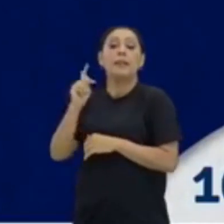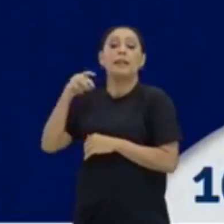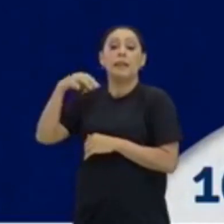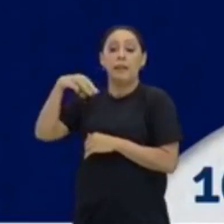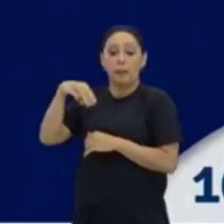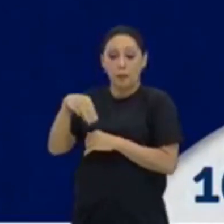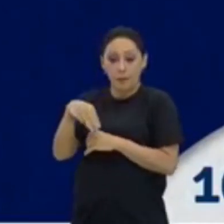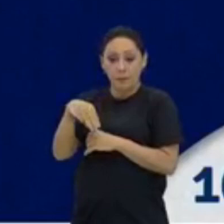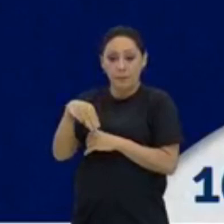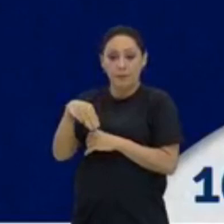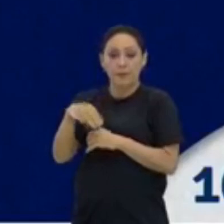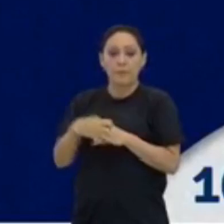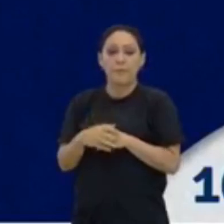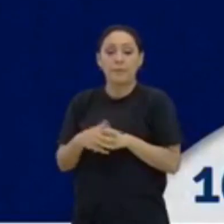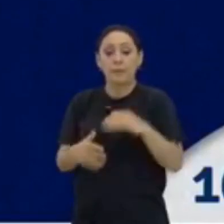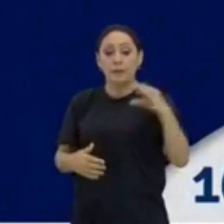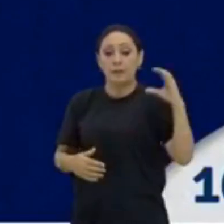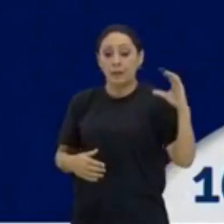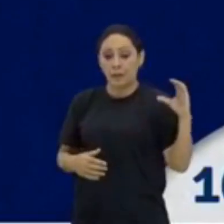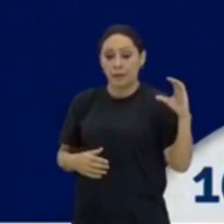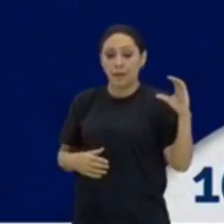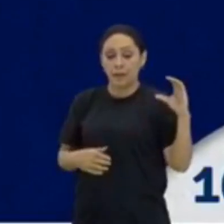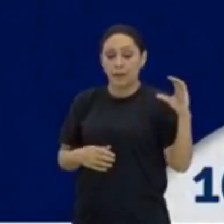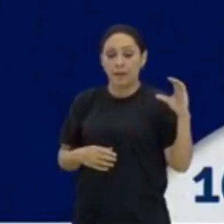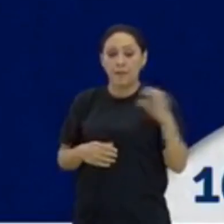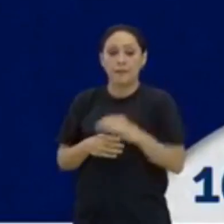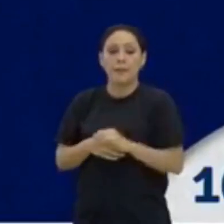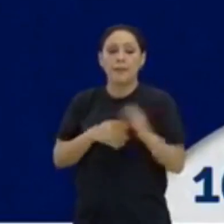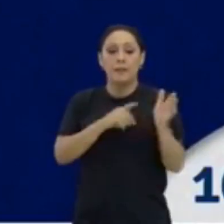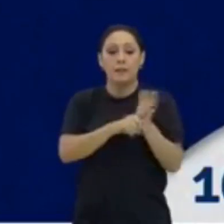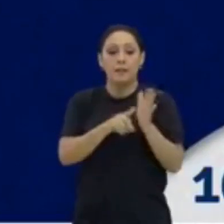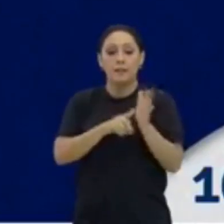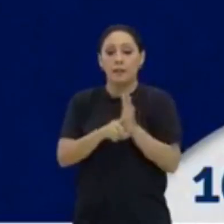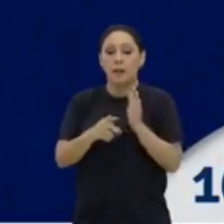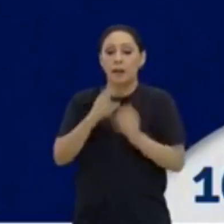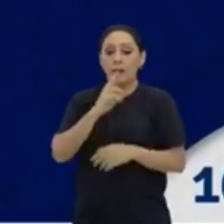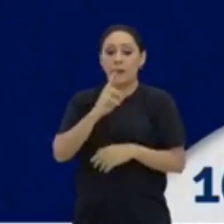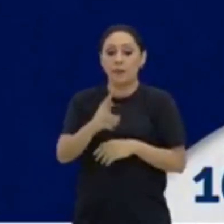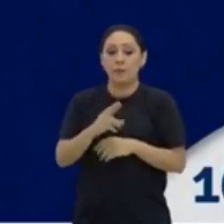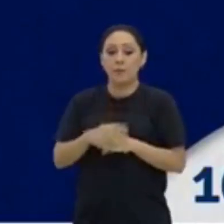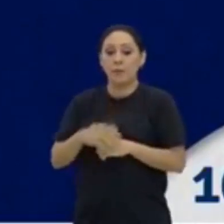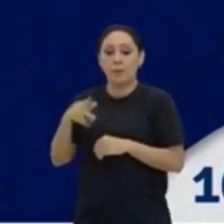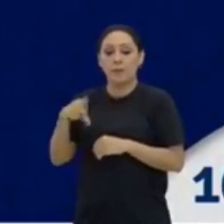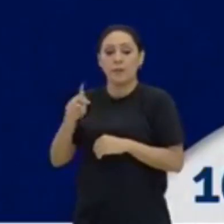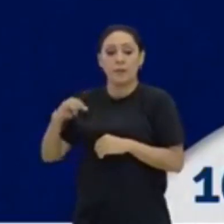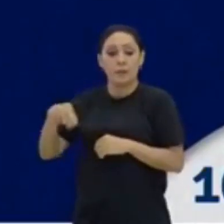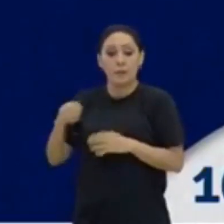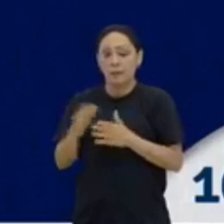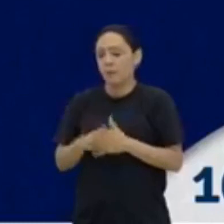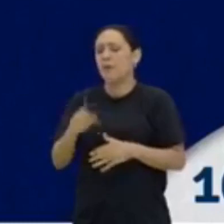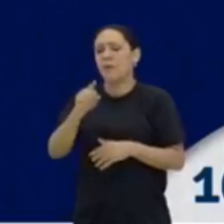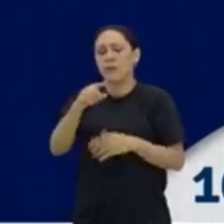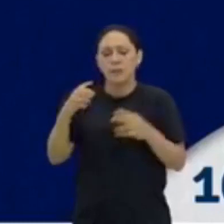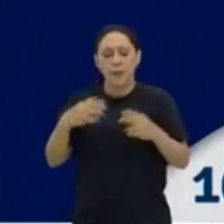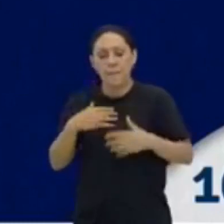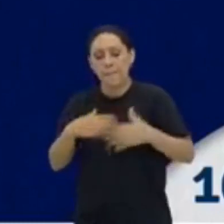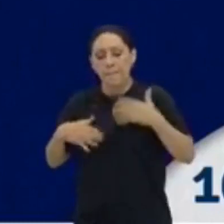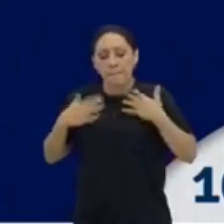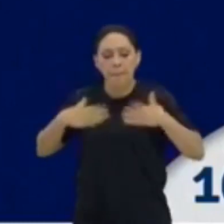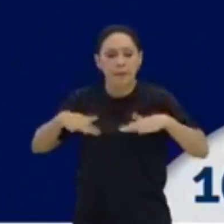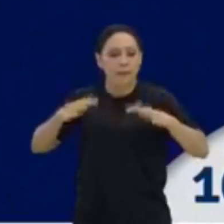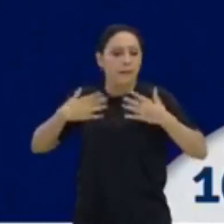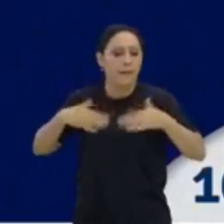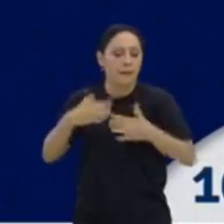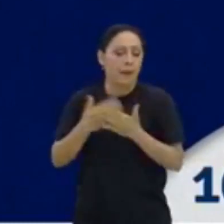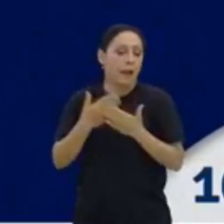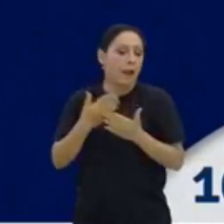milímetro, foi a letra B. Quilômetro, muito aqui, bem. Ó, quilômetro. Percebe, então, como a aula está tranquila, a aula é light, você só tem